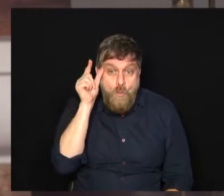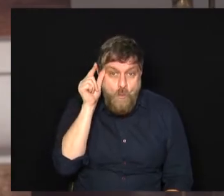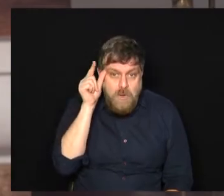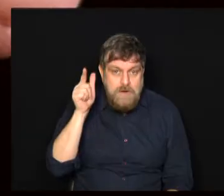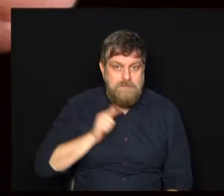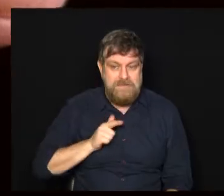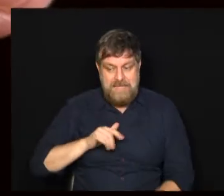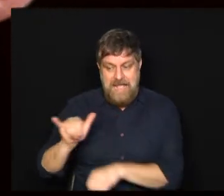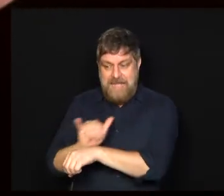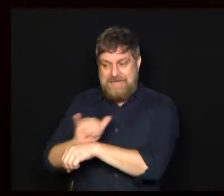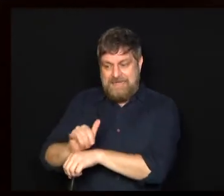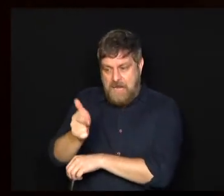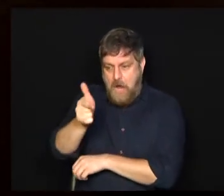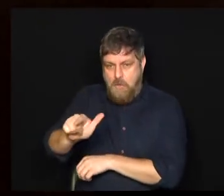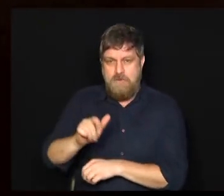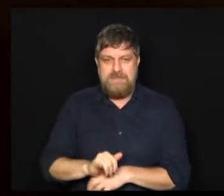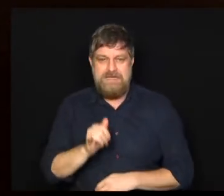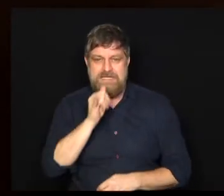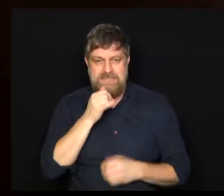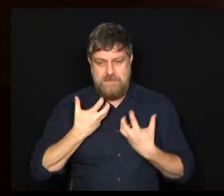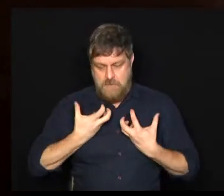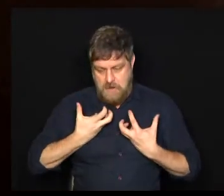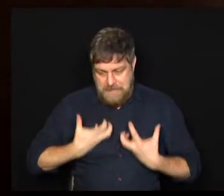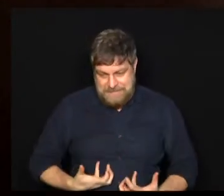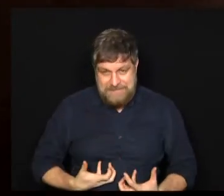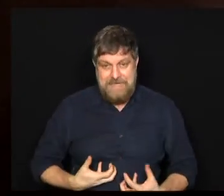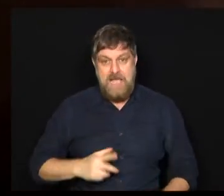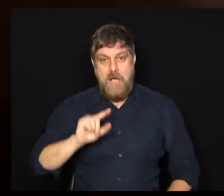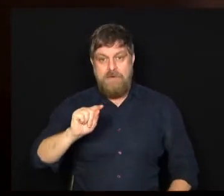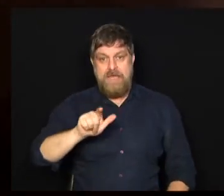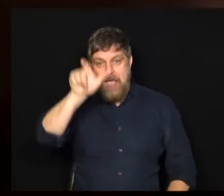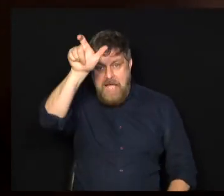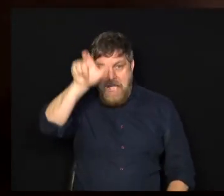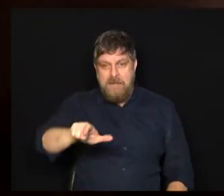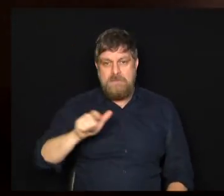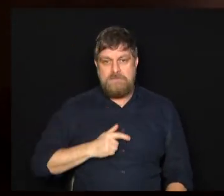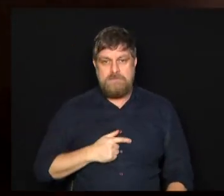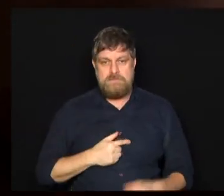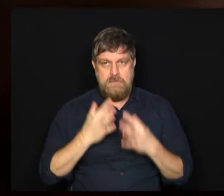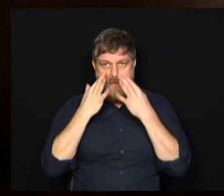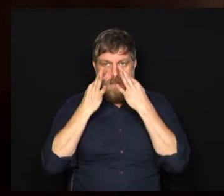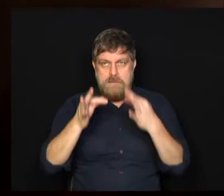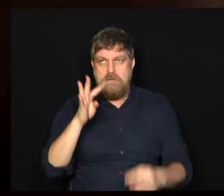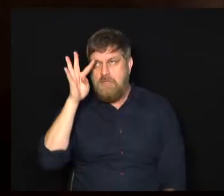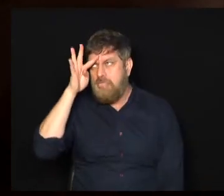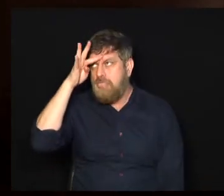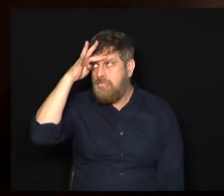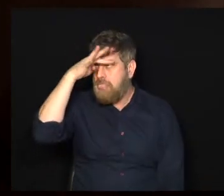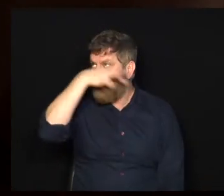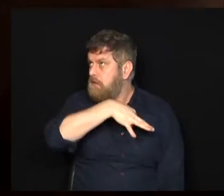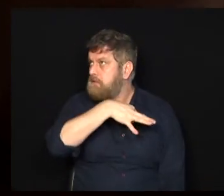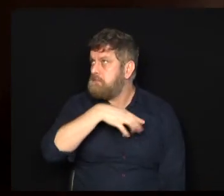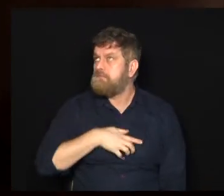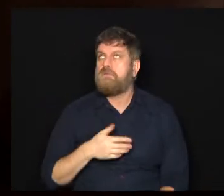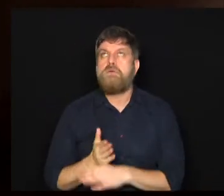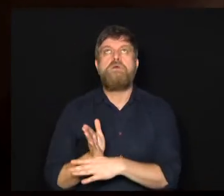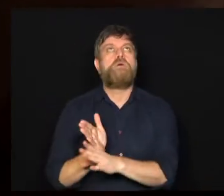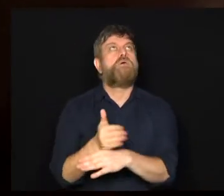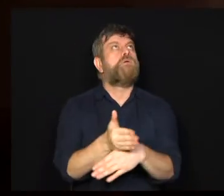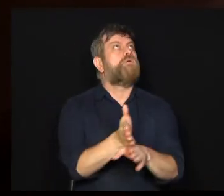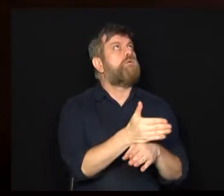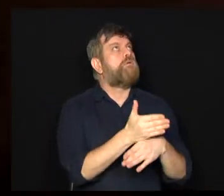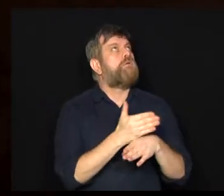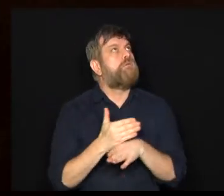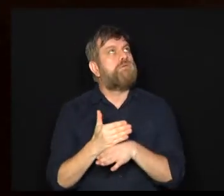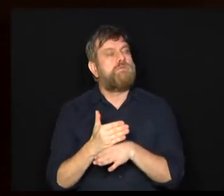mecanismos diferentes. Então, por exemplo, o estresse, em geral, o paciente ele perde a atenção, né? E aí, se você não está atento,